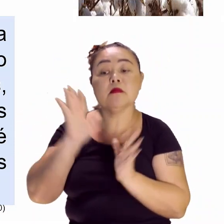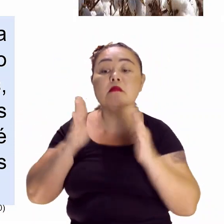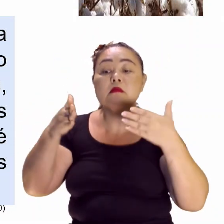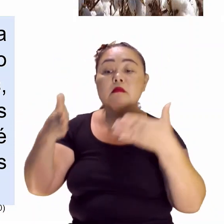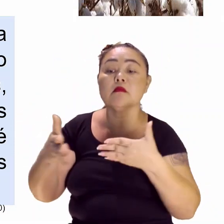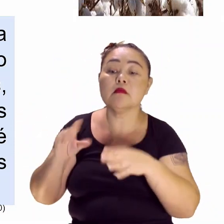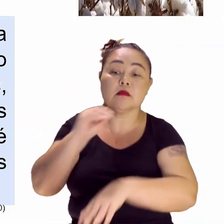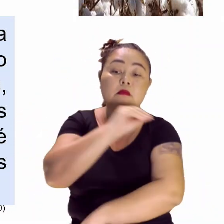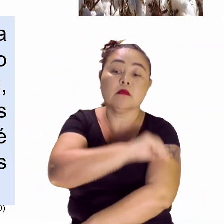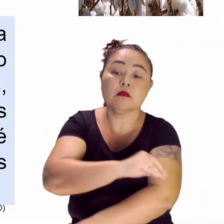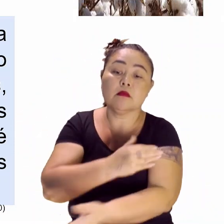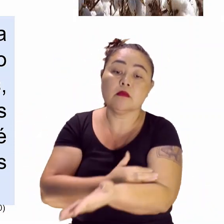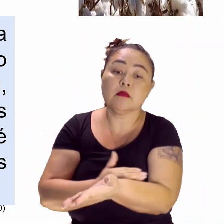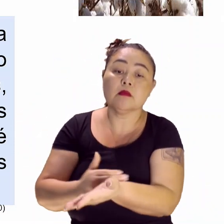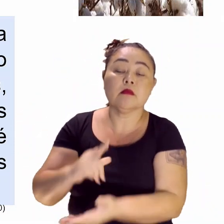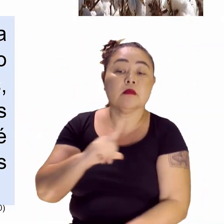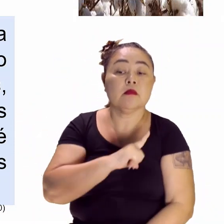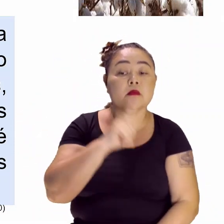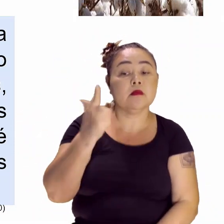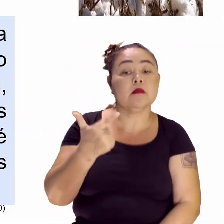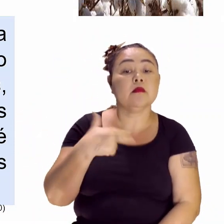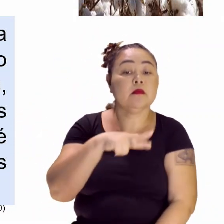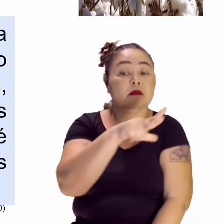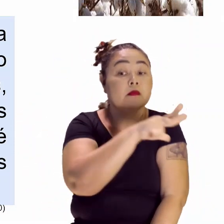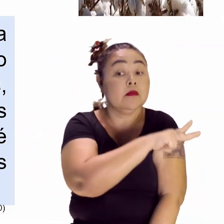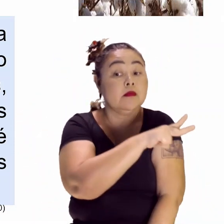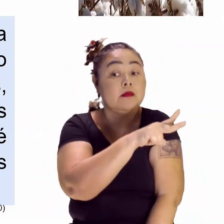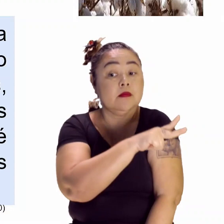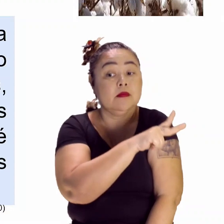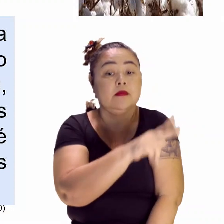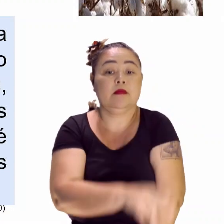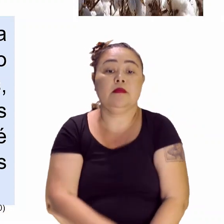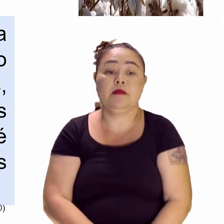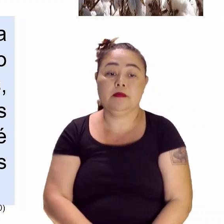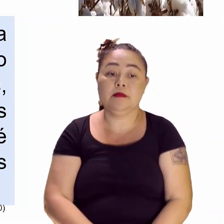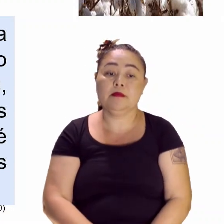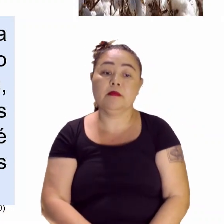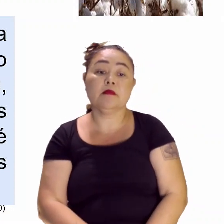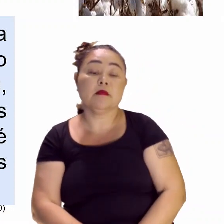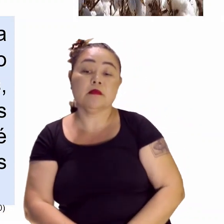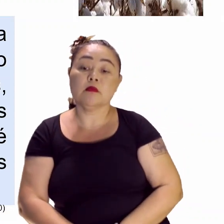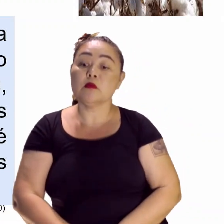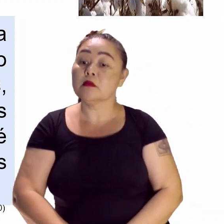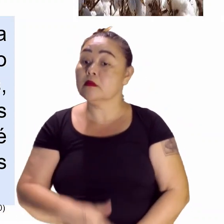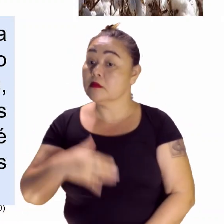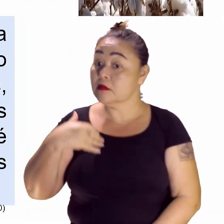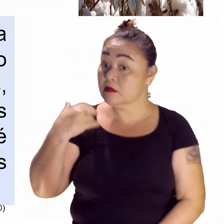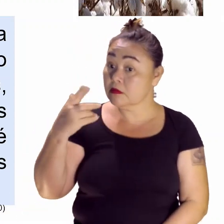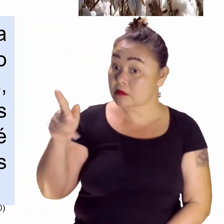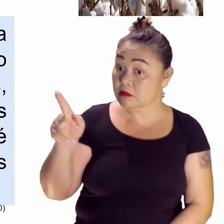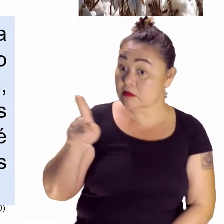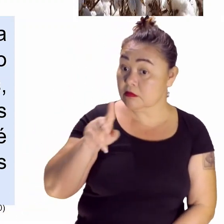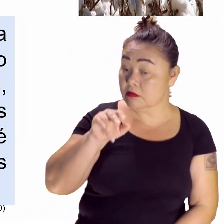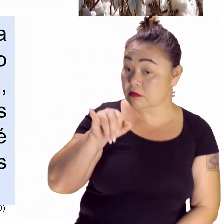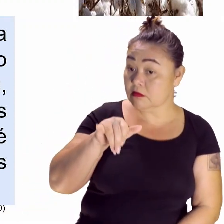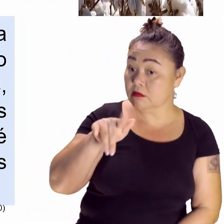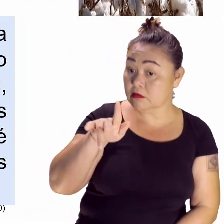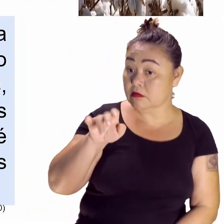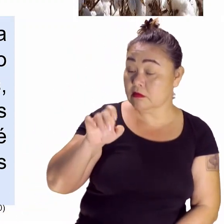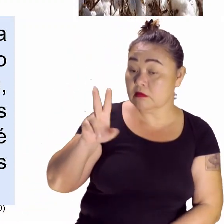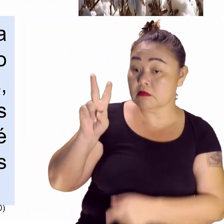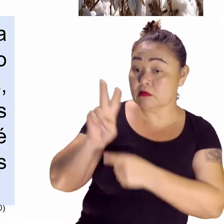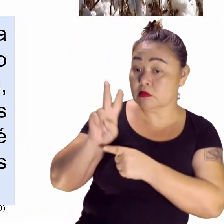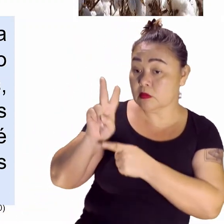produção do algodão em Rondônia a gente vai ter aqui o município de Vilhena então Professor Jorge quando a gente fala de